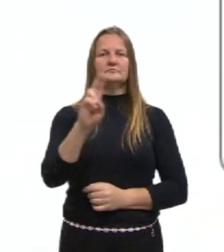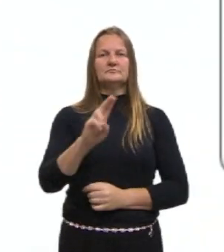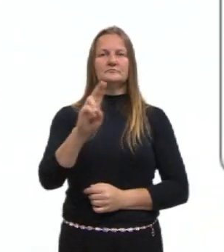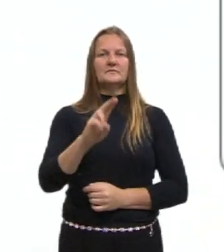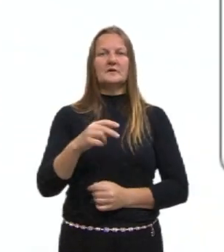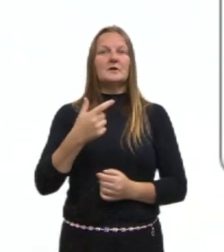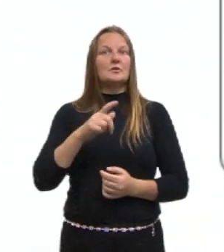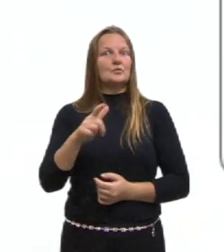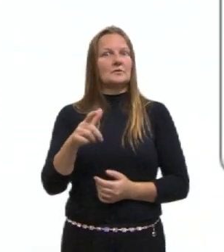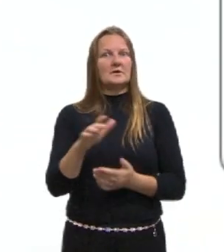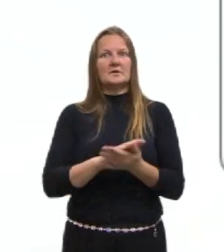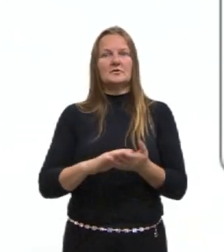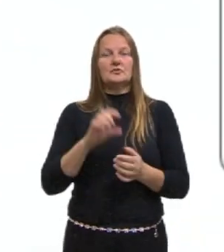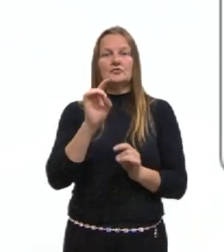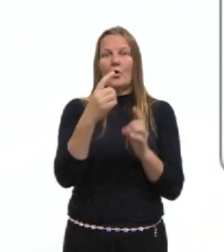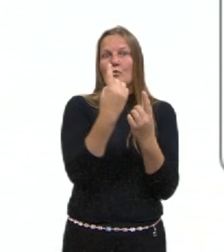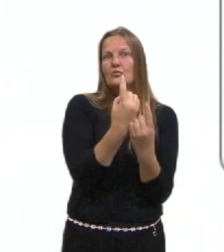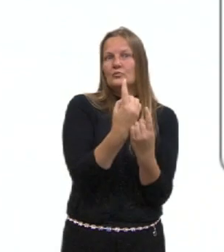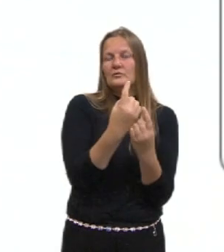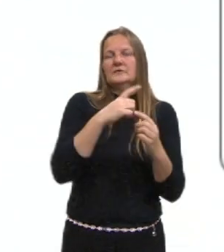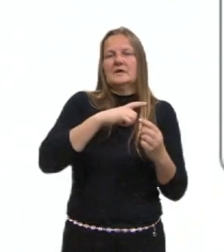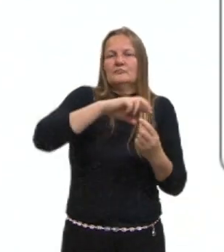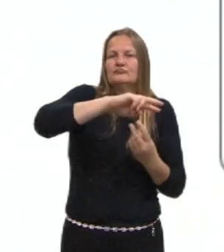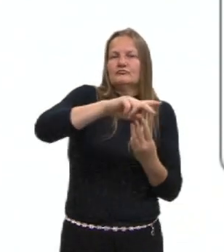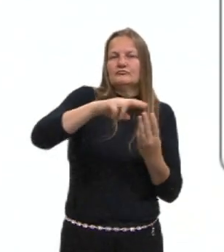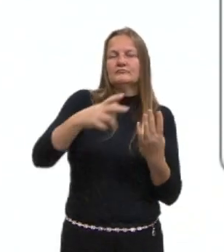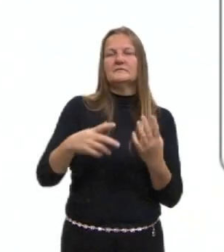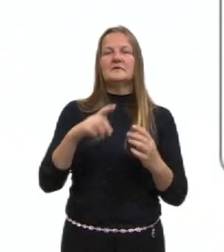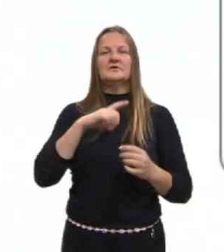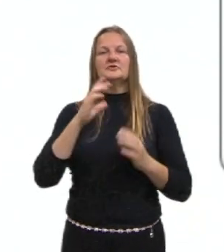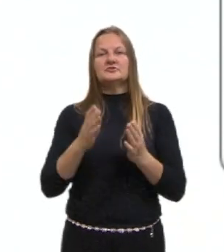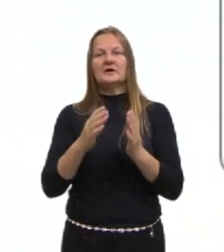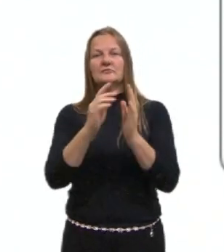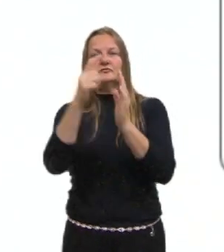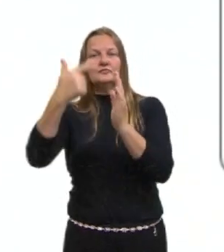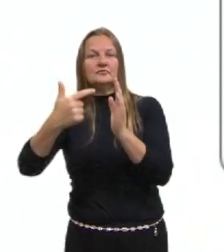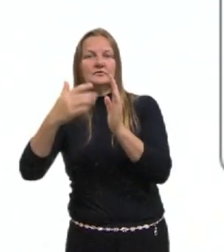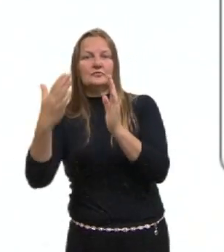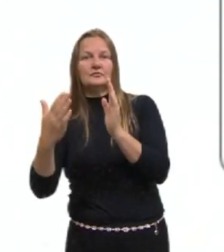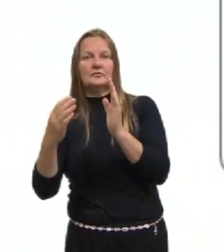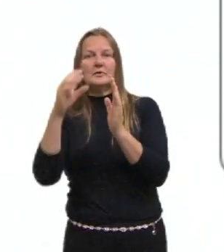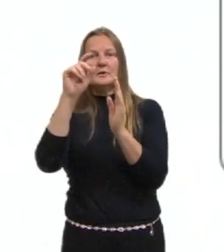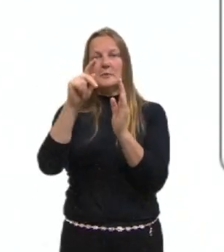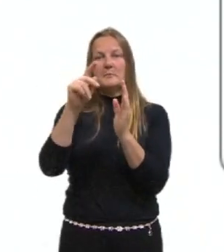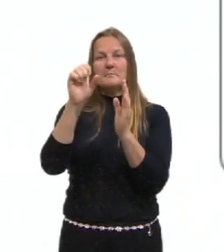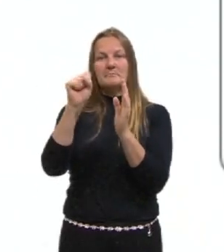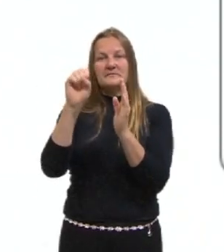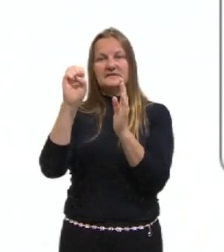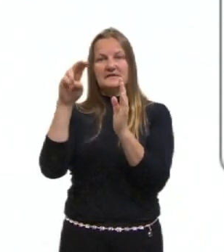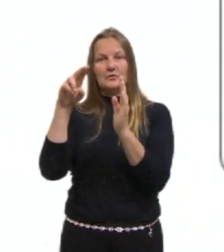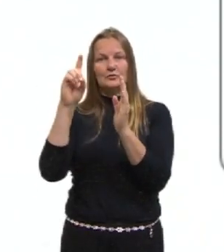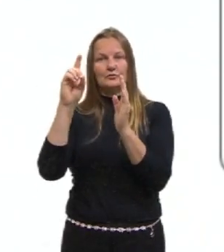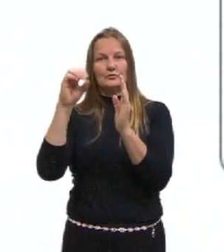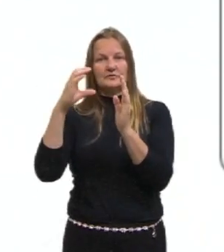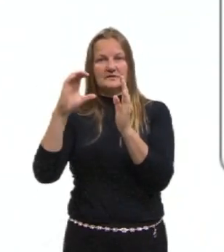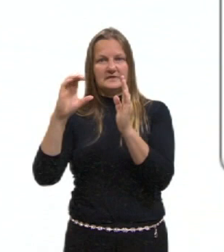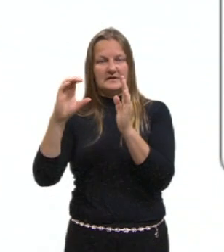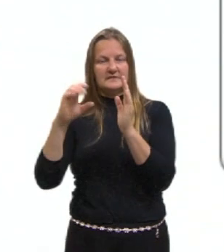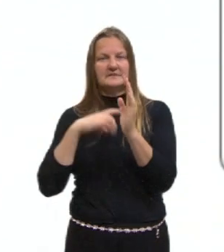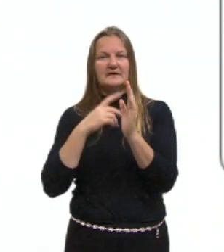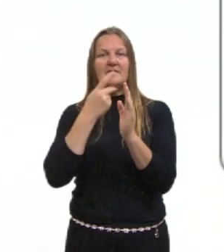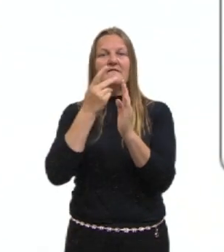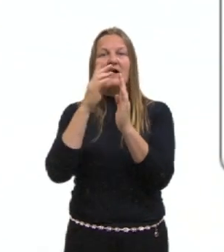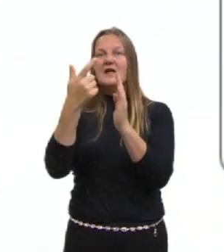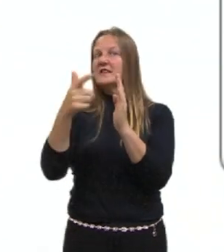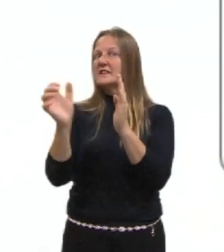gente não existe somente um, né? Já no segundo, né, onde a gente fala de pseudociência, que é o que a gente fala, então,